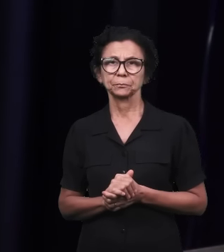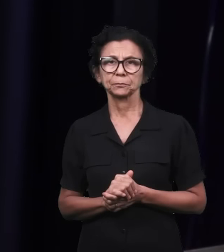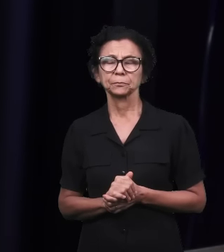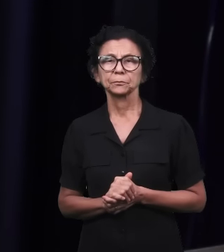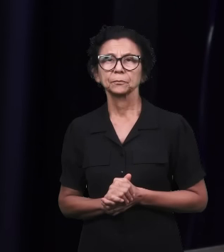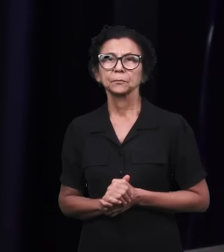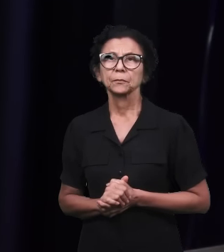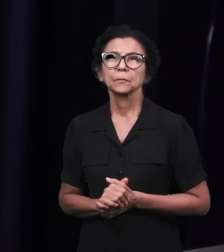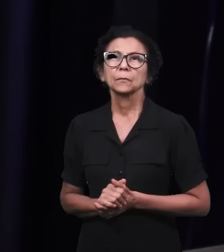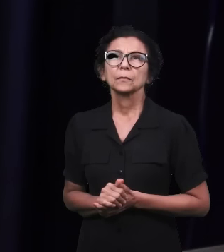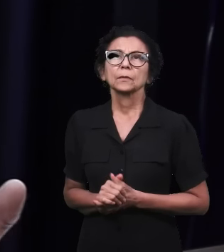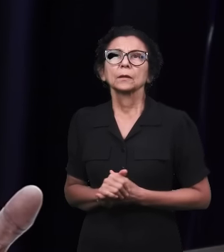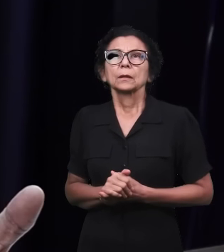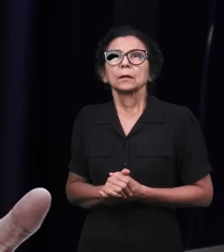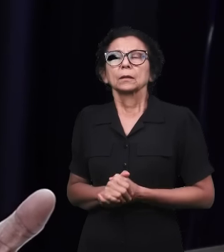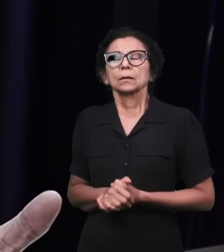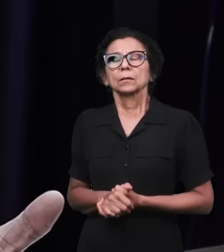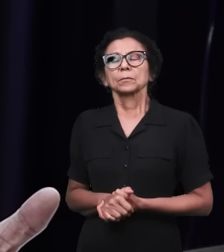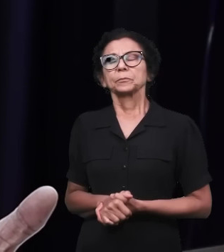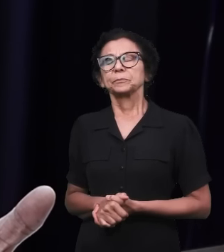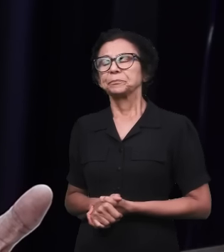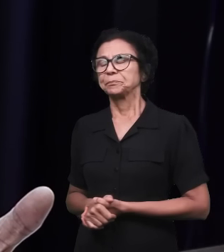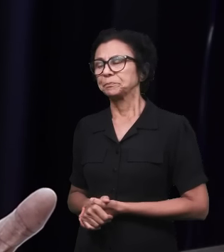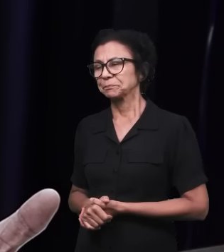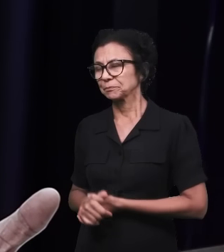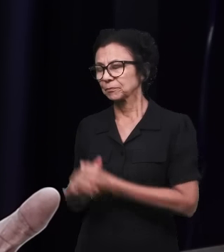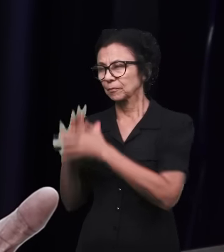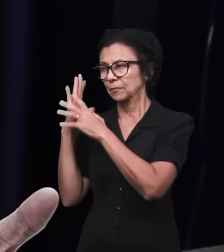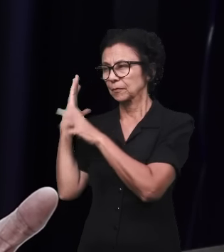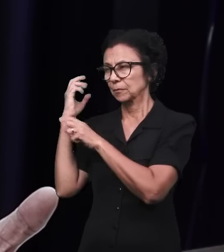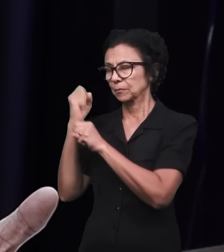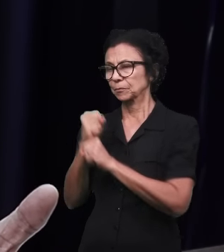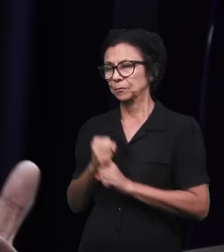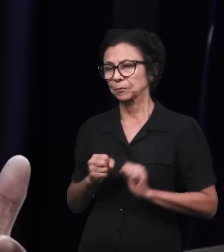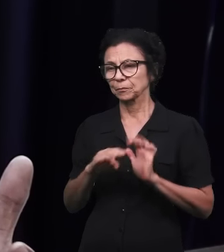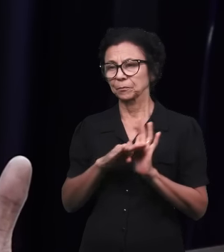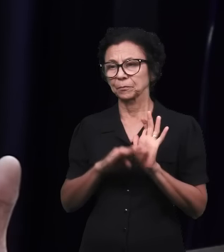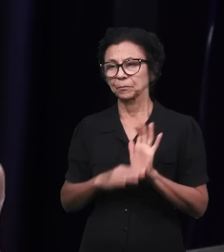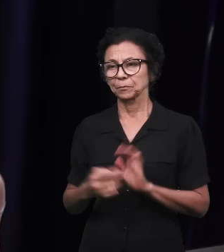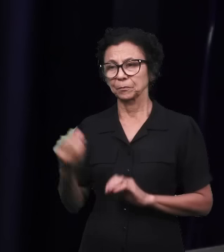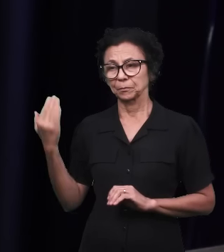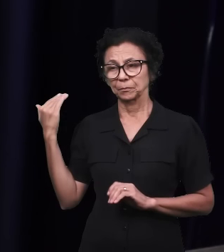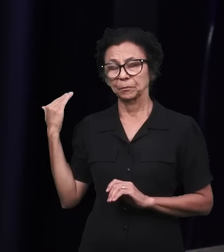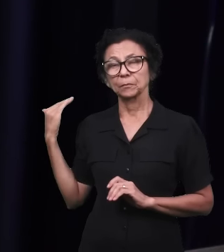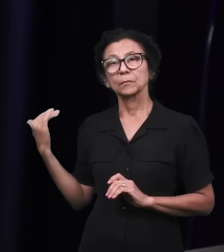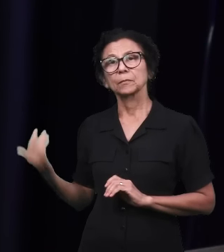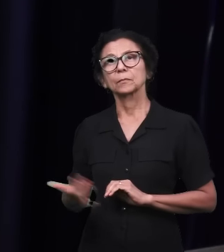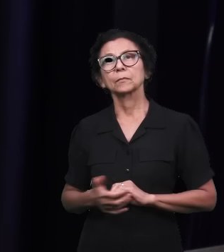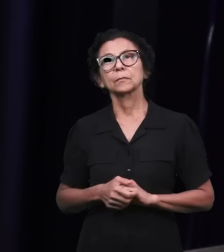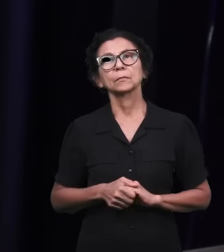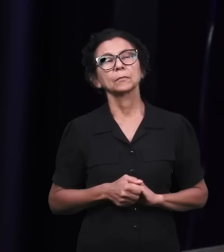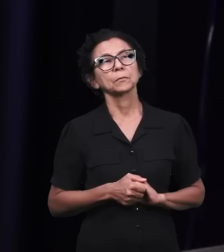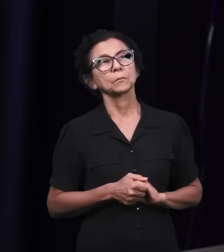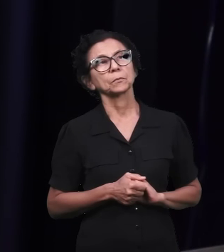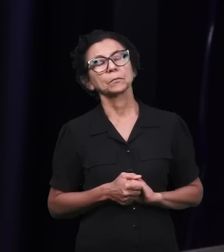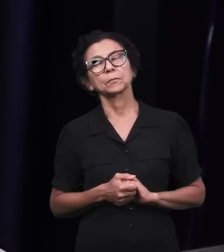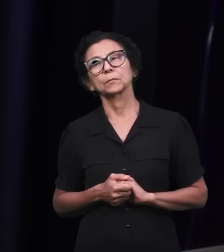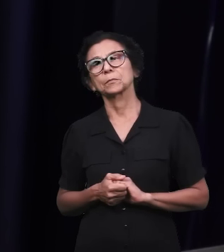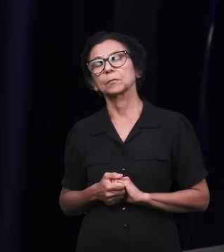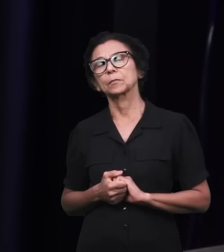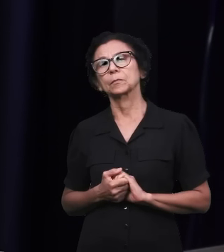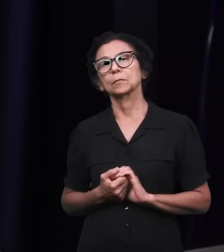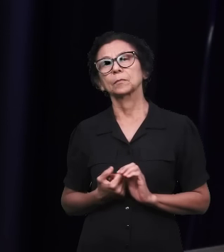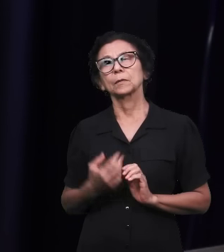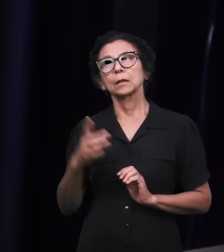até relembrando o que nós falamos no episódio passado, a forma de Deus agir.